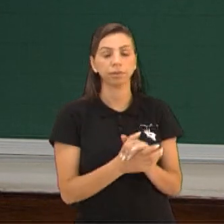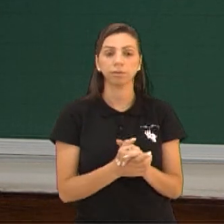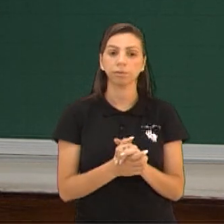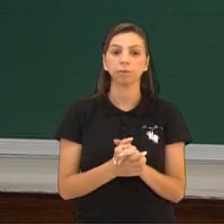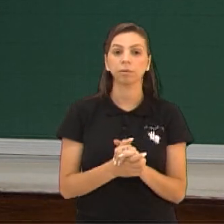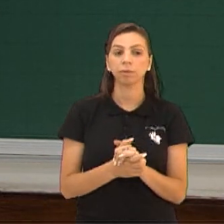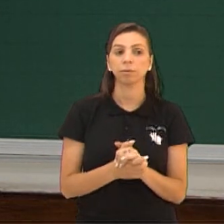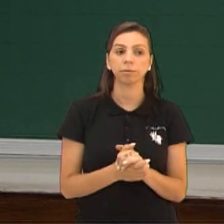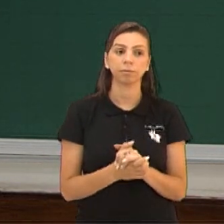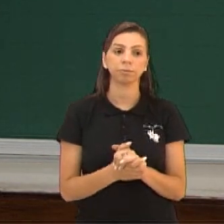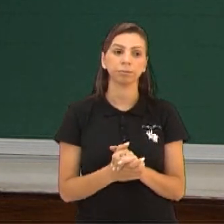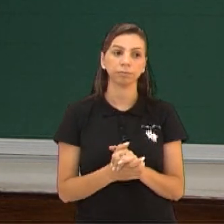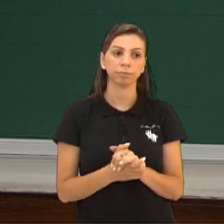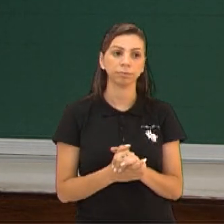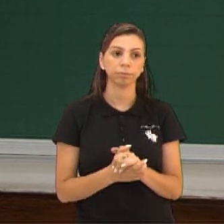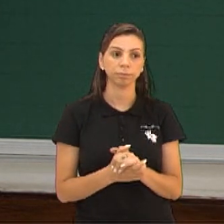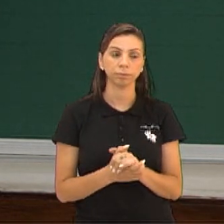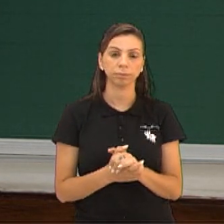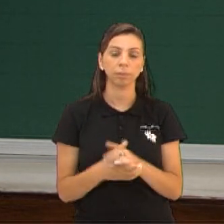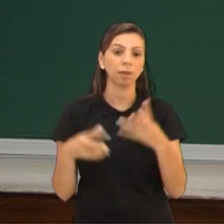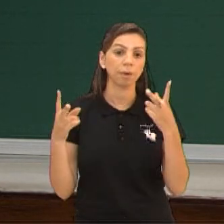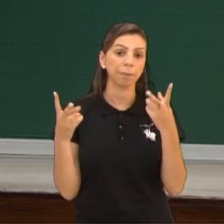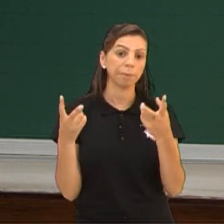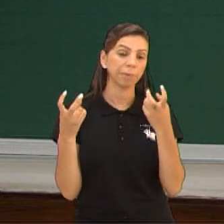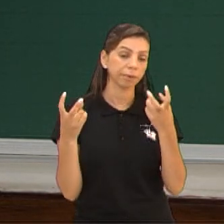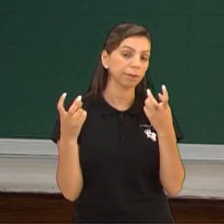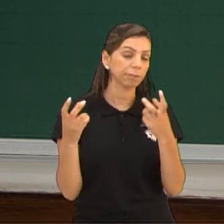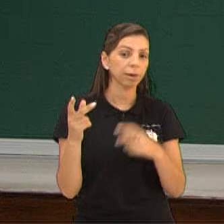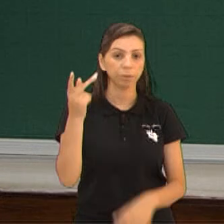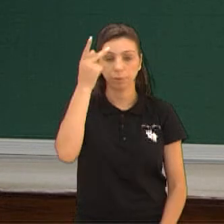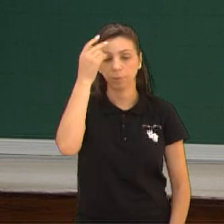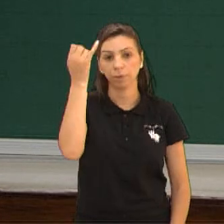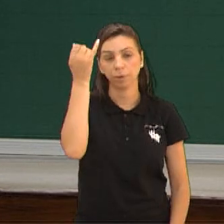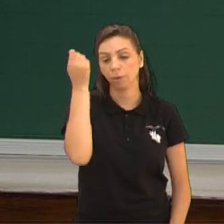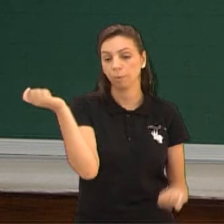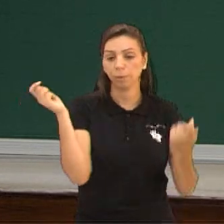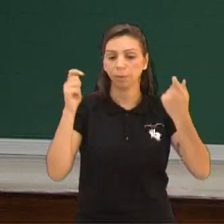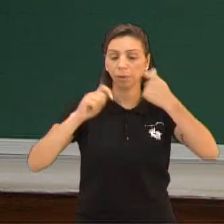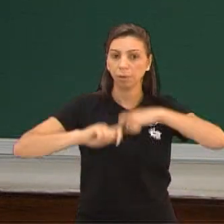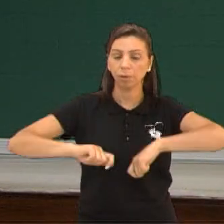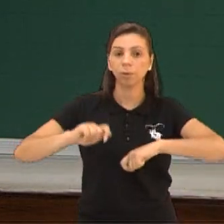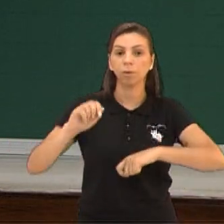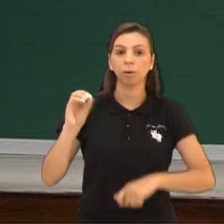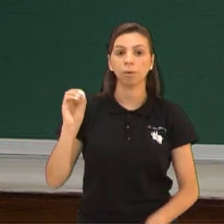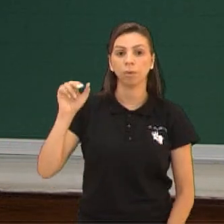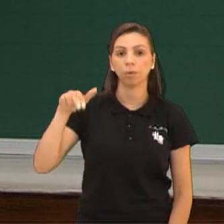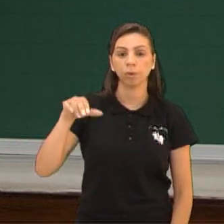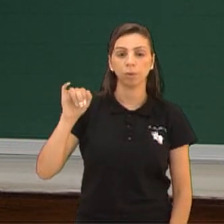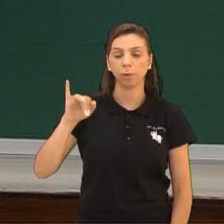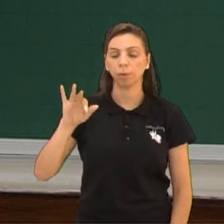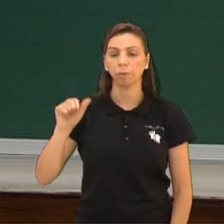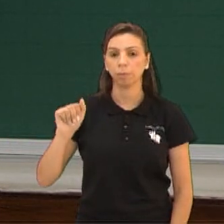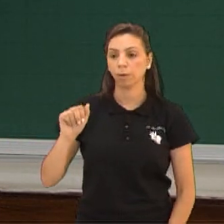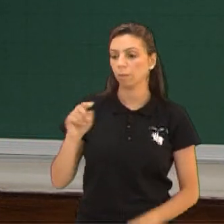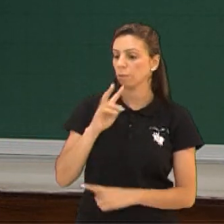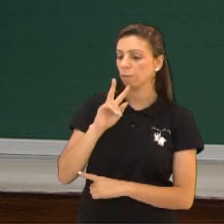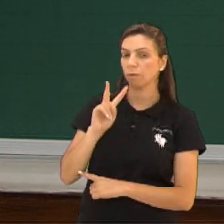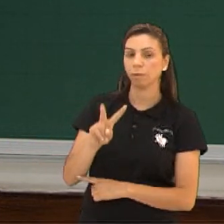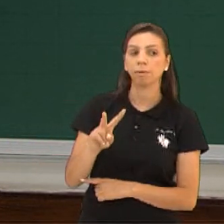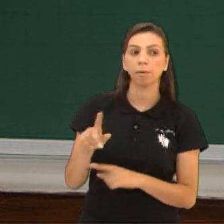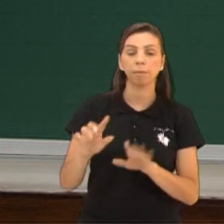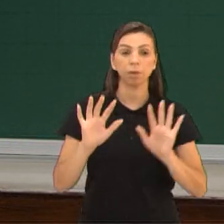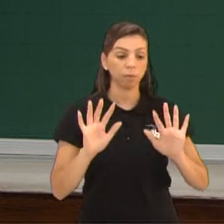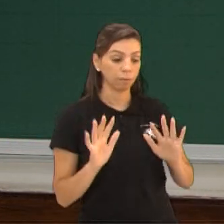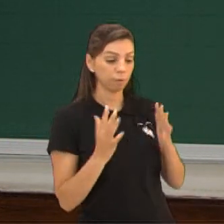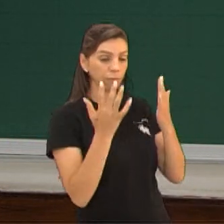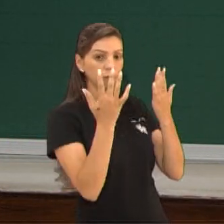uma antinomia, né? Percebemos com Kant que não é possível conhecer o nômenon, né, a coisa em si, e o fenômeno,